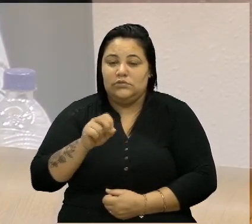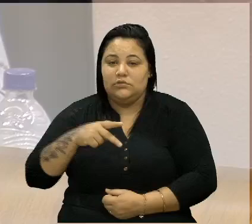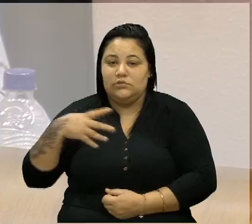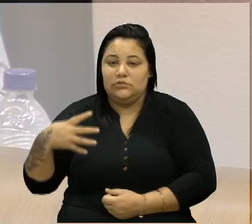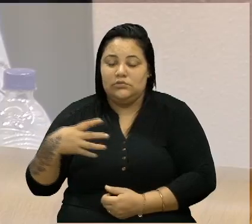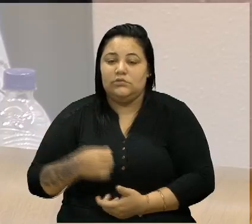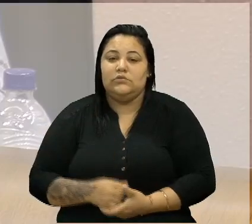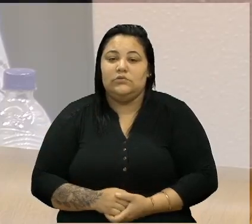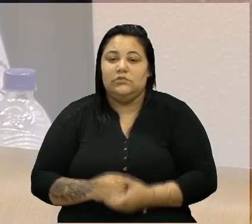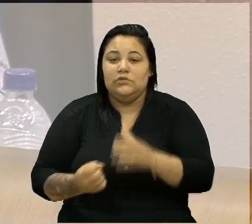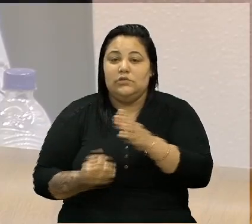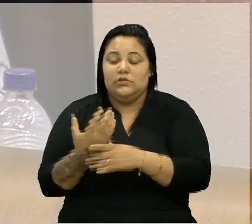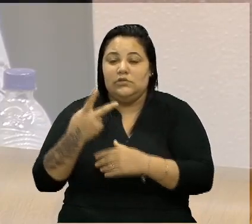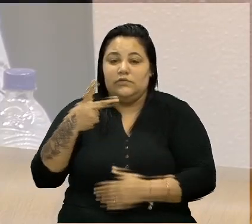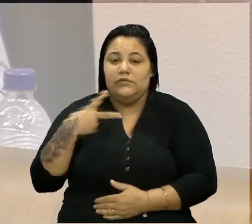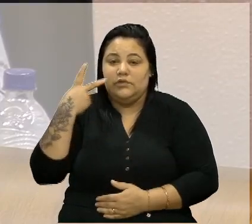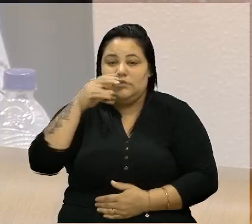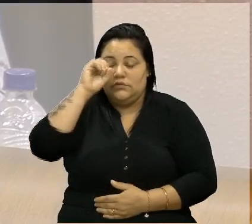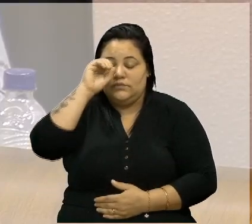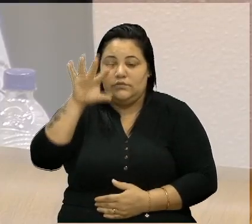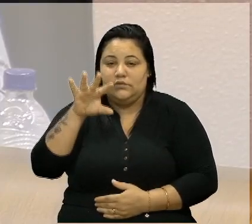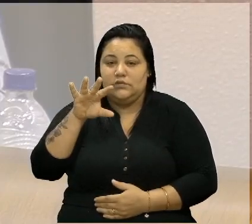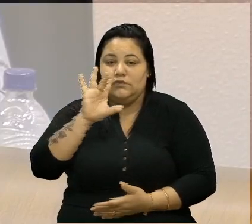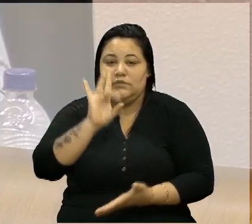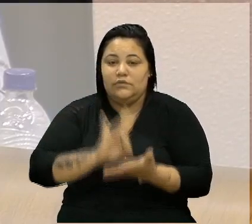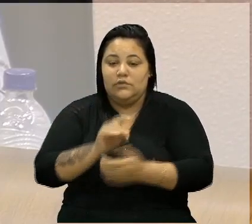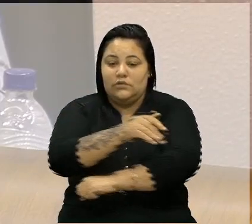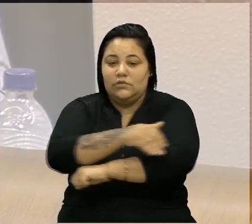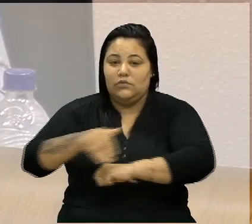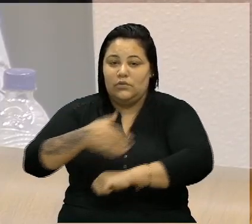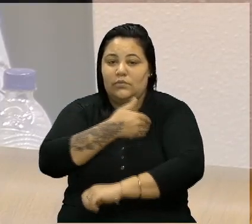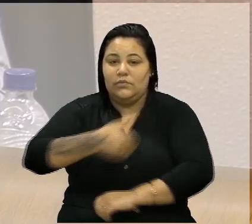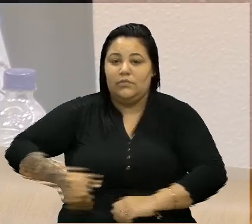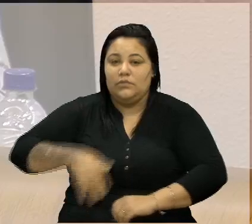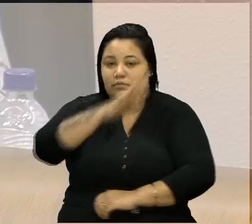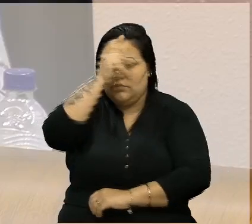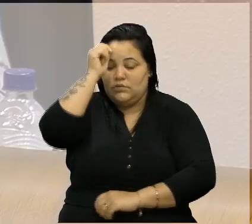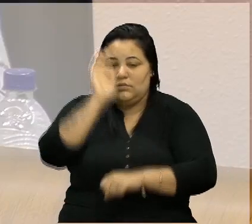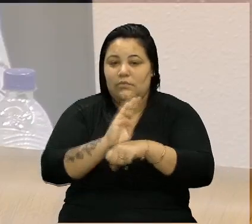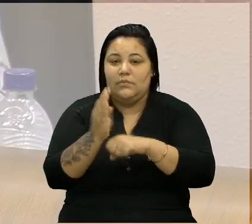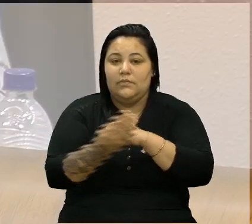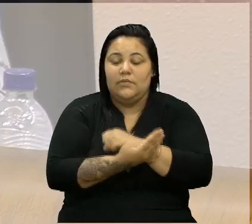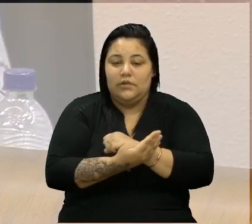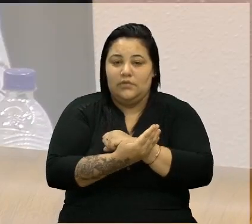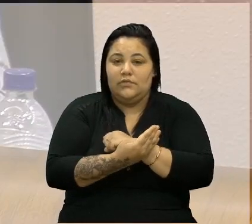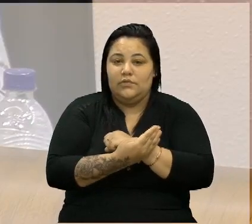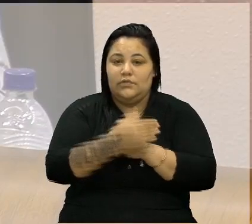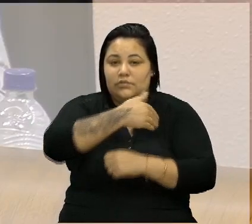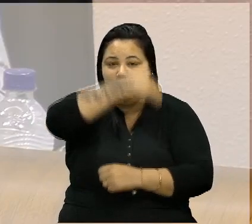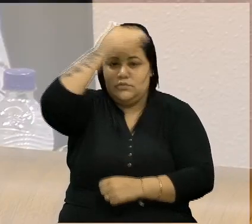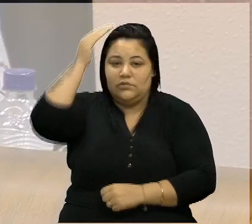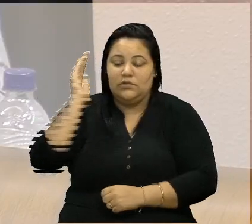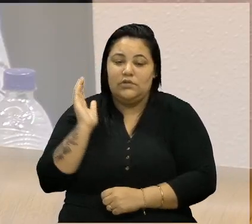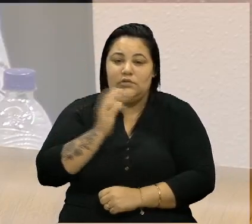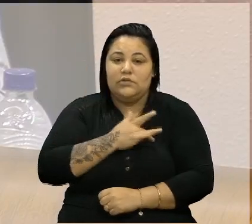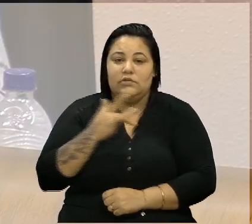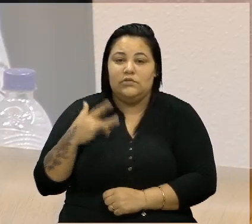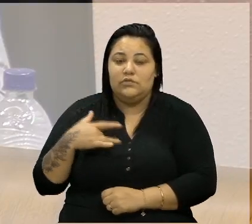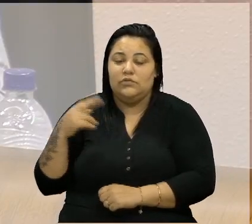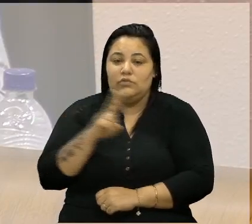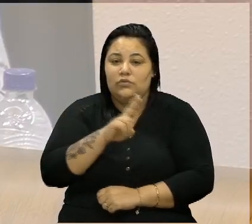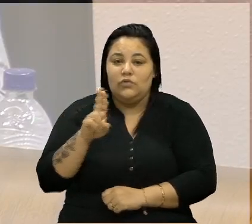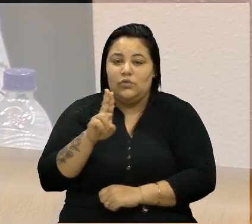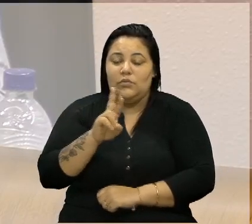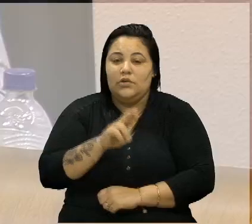215/2024, de autoria do vereador Fiuza, que denomina Via Pública Municipal do bairro Nossa Senhora da Saúde com o nome de Rua Neide